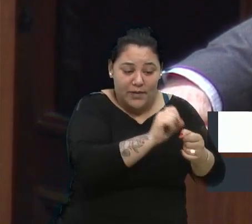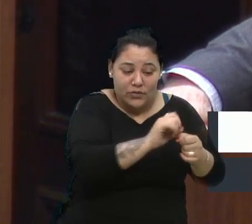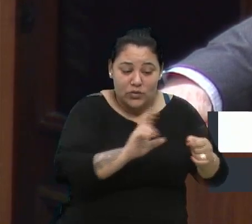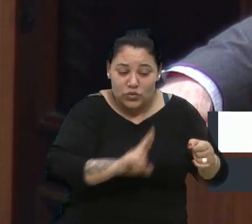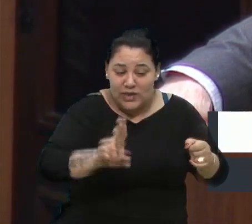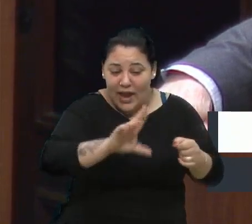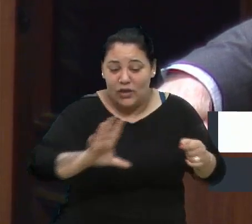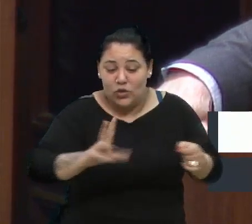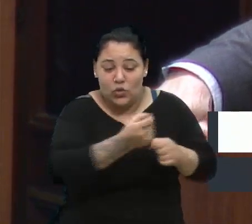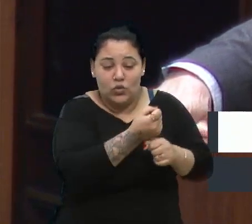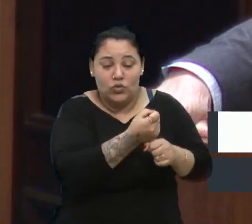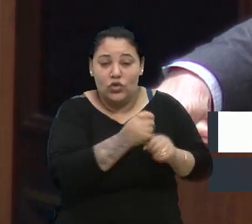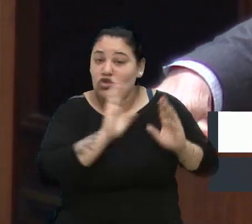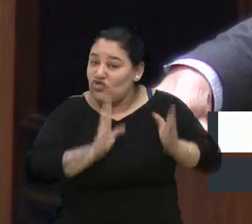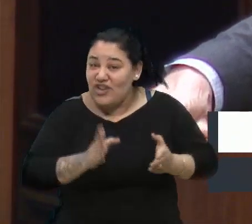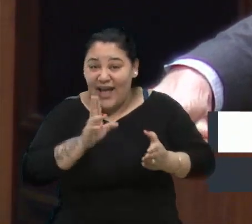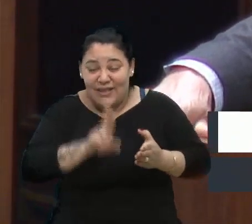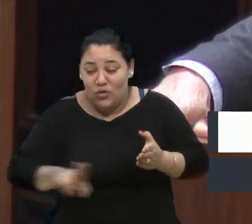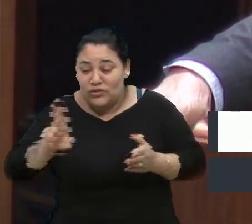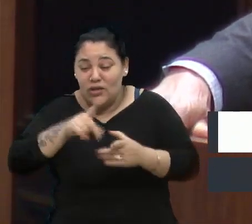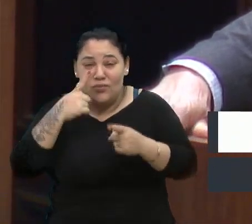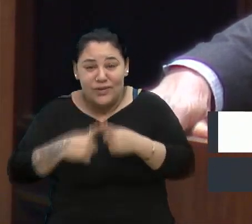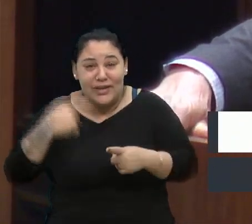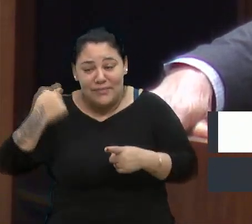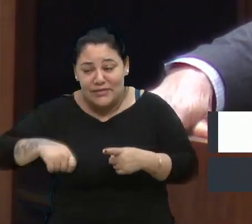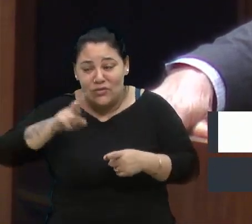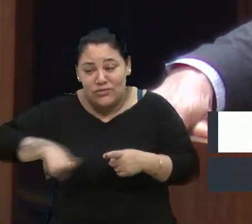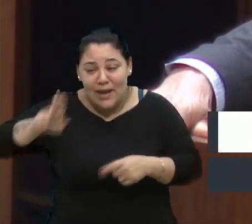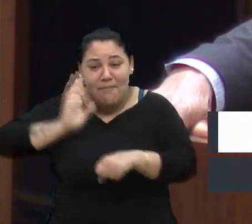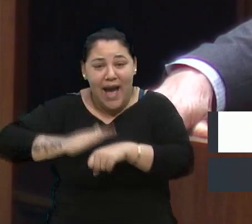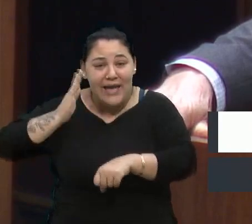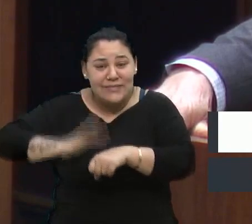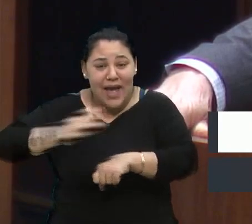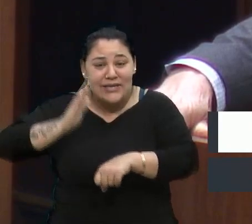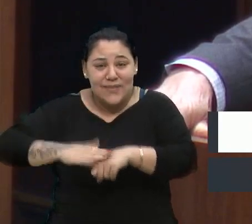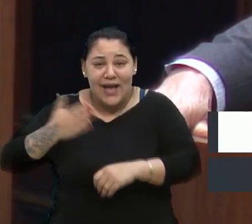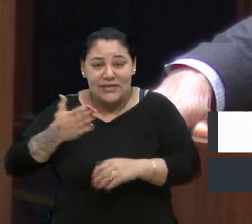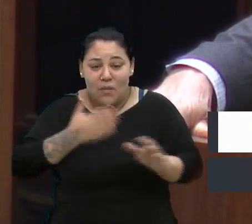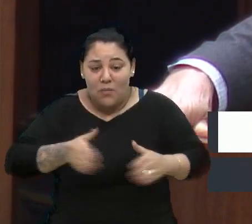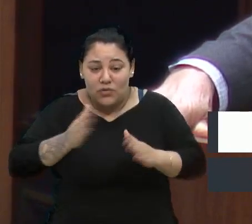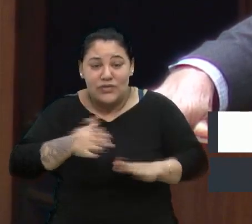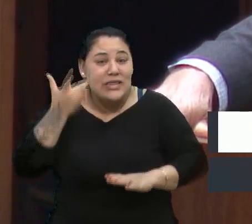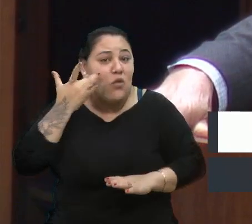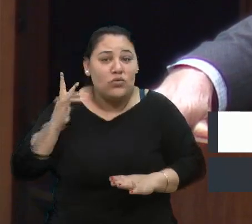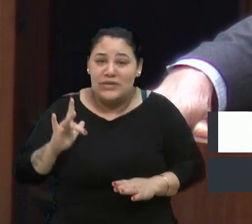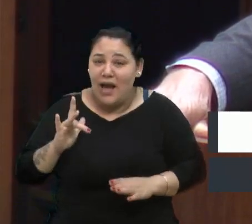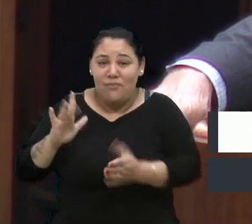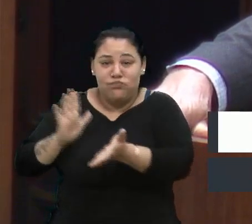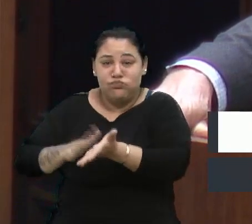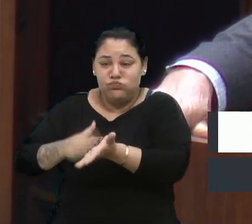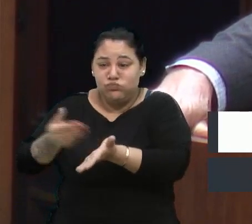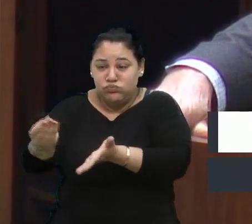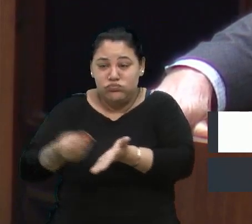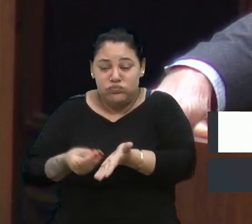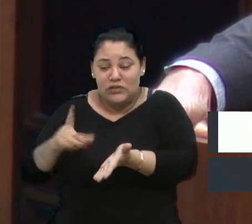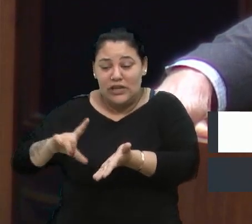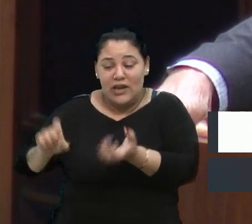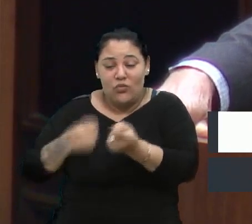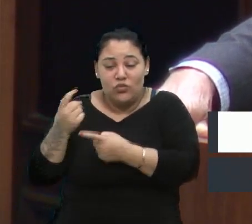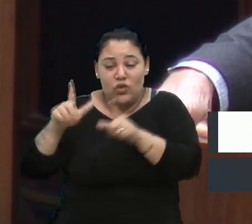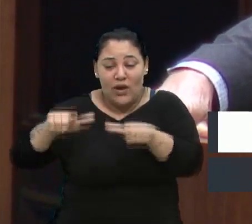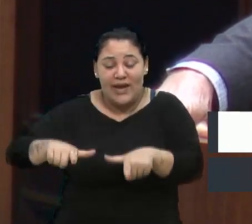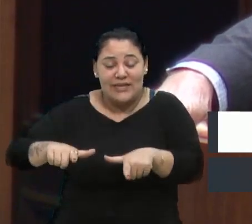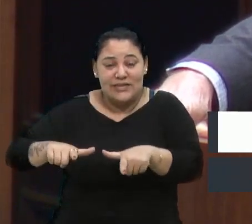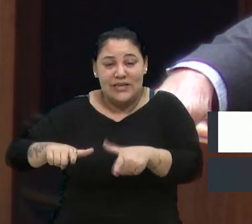produzir, não sabe quanto que vai receber, não sabe quando vai receber, tem cantina que paga em 10, 12 vezes. E